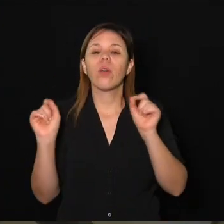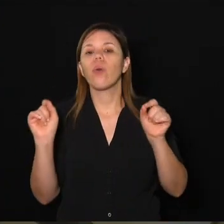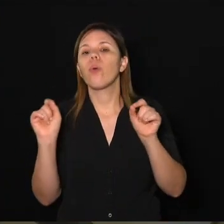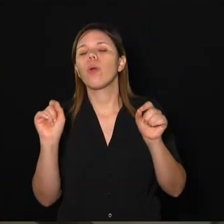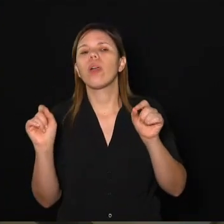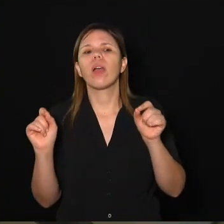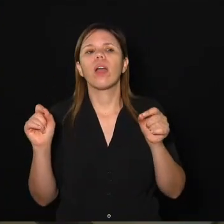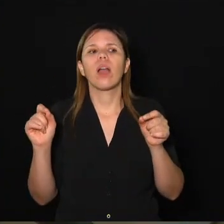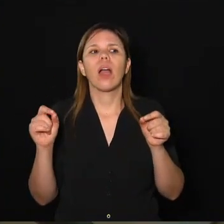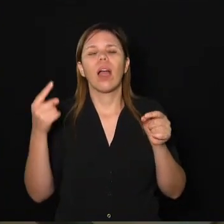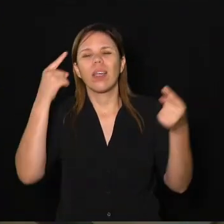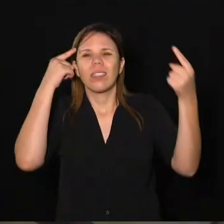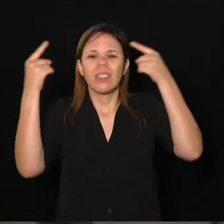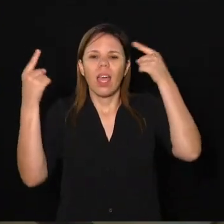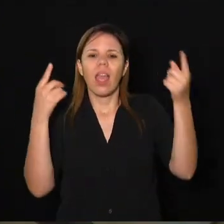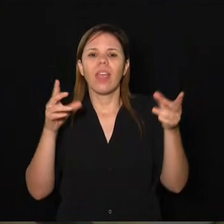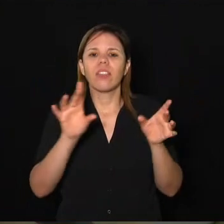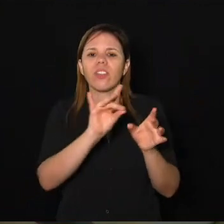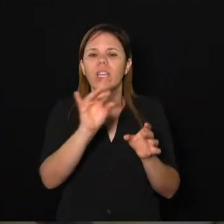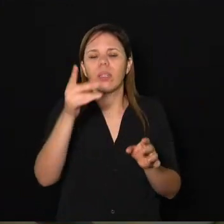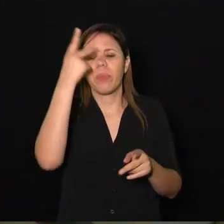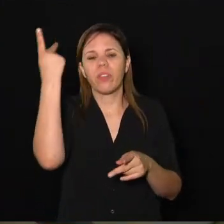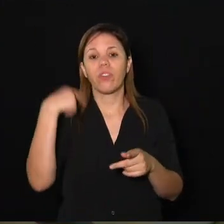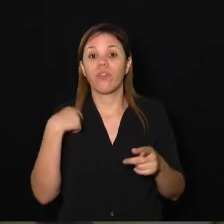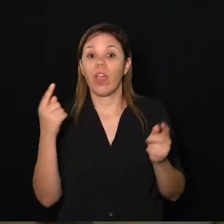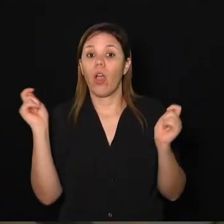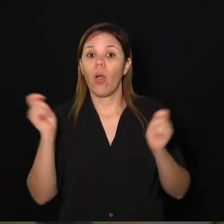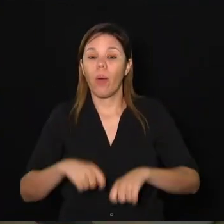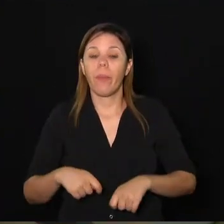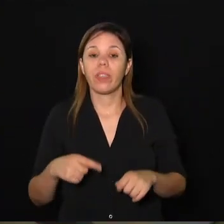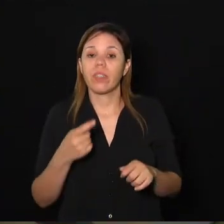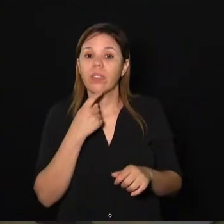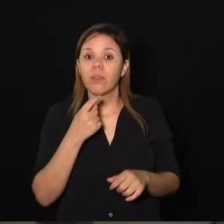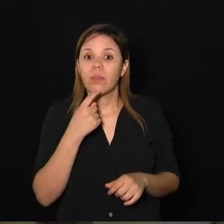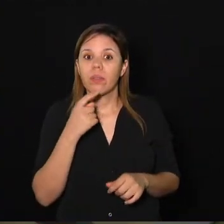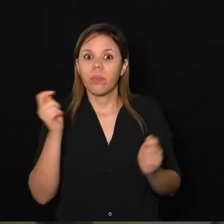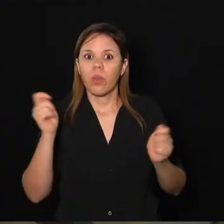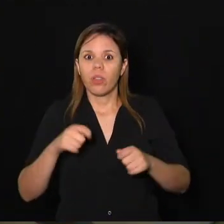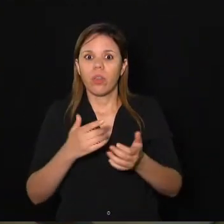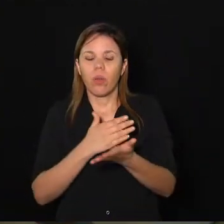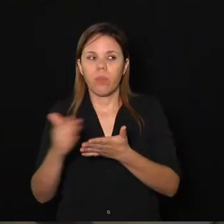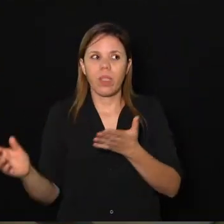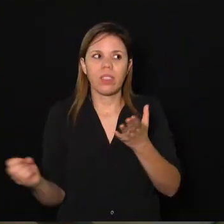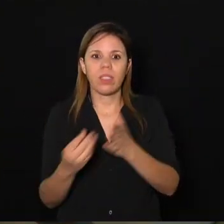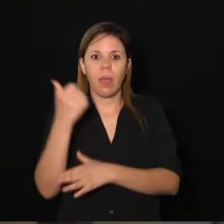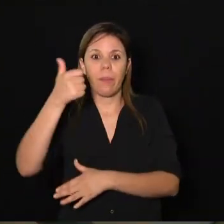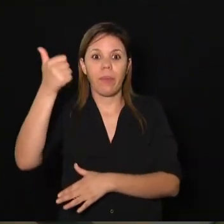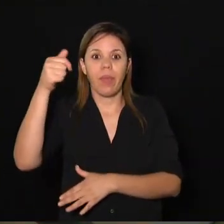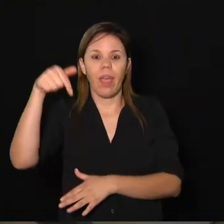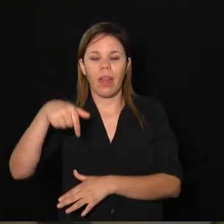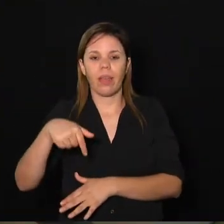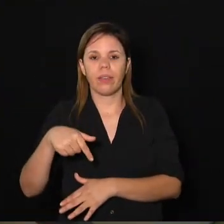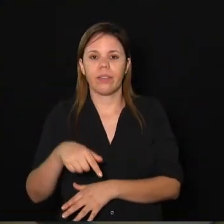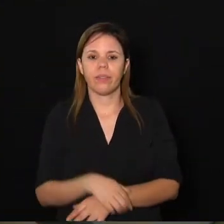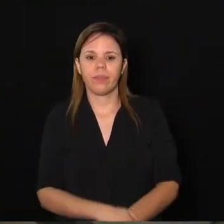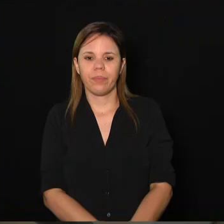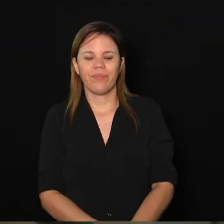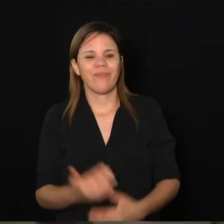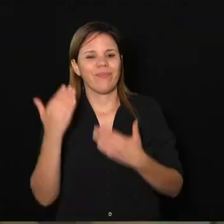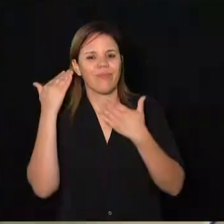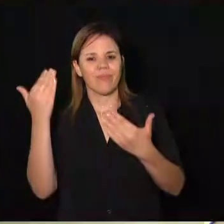fazer com que se a gente tiver competência para isso que Campinas possa ser pioneira também nessa questão obrigado